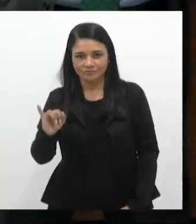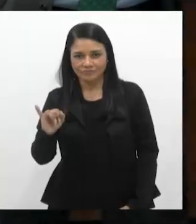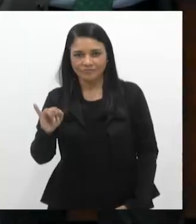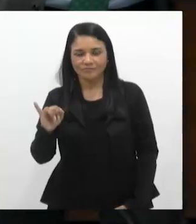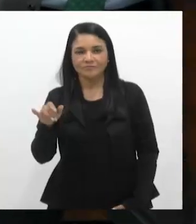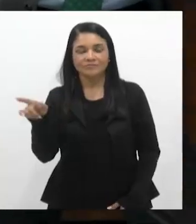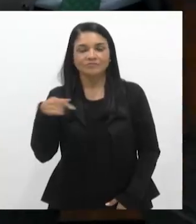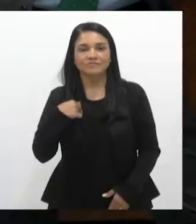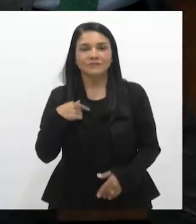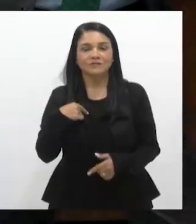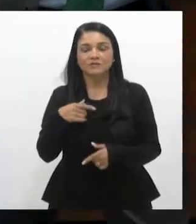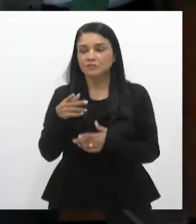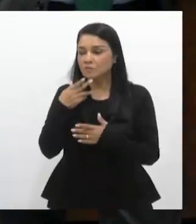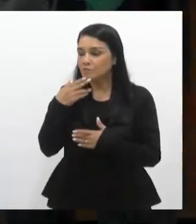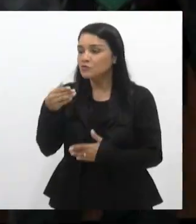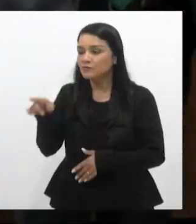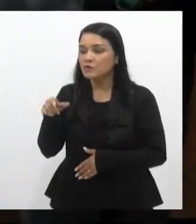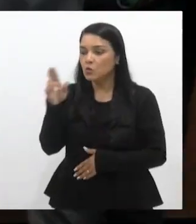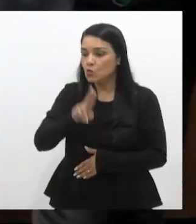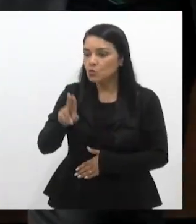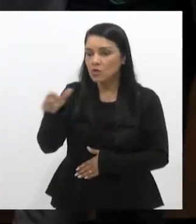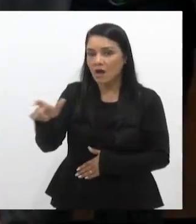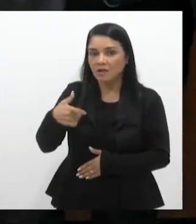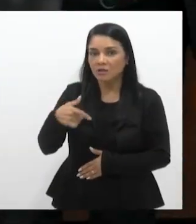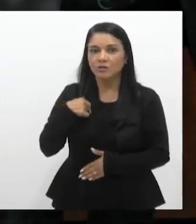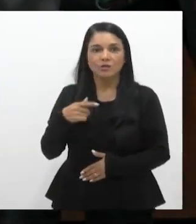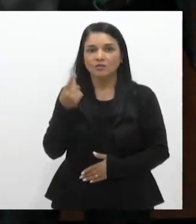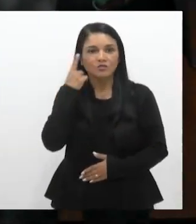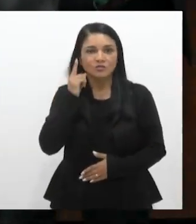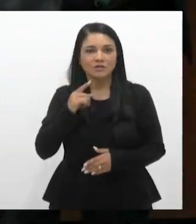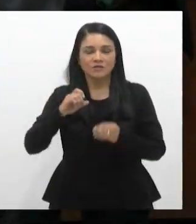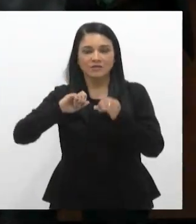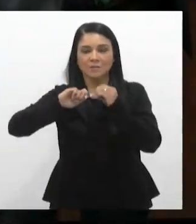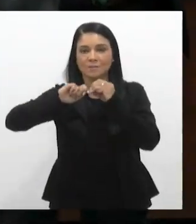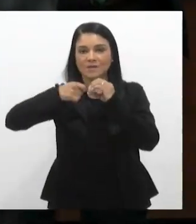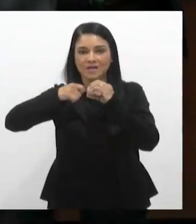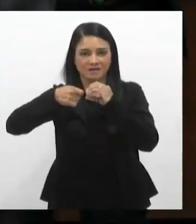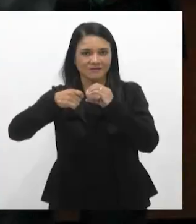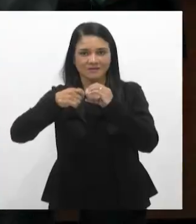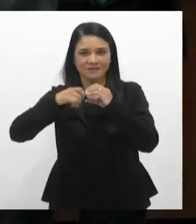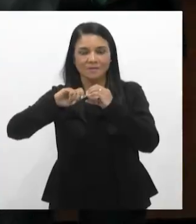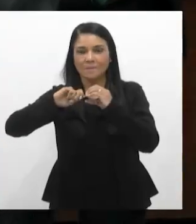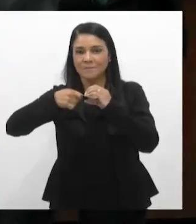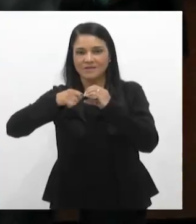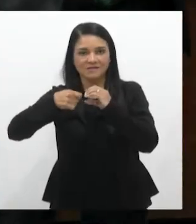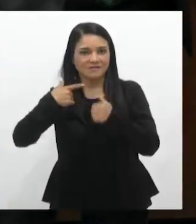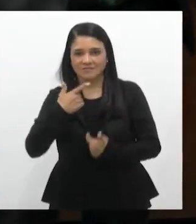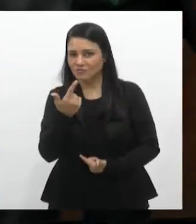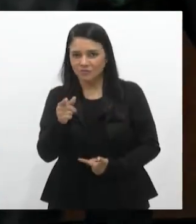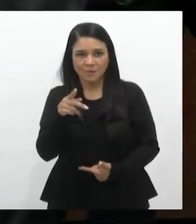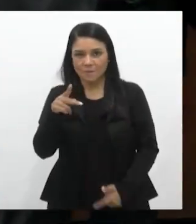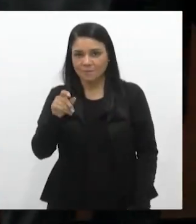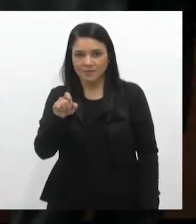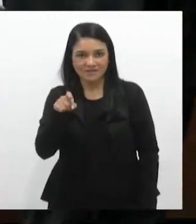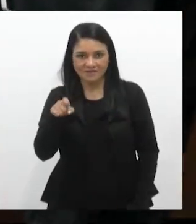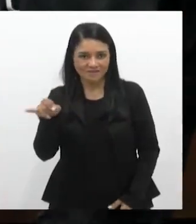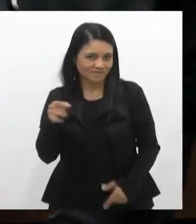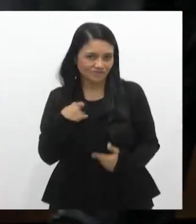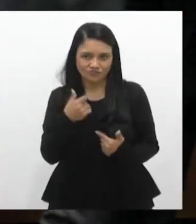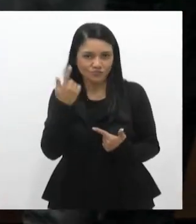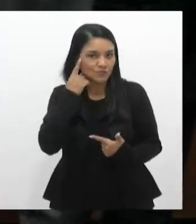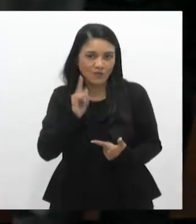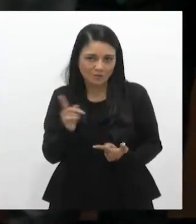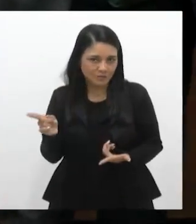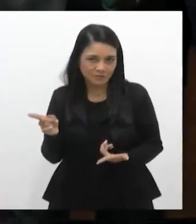para ele que ele tinha que usar o cartão, ele falava que, Carlinhos, eu não sei fazer nem pique. Eu chamava ele de meu ogro. É um cara do coração, um coração do bem, um cara